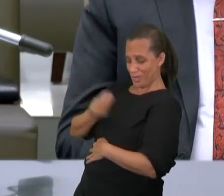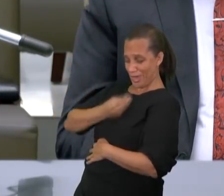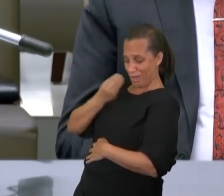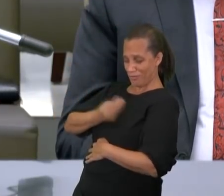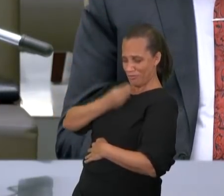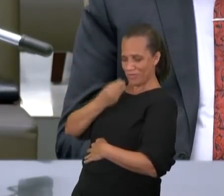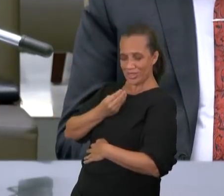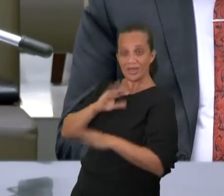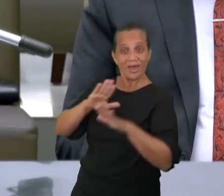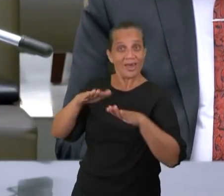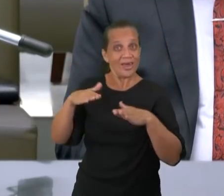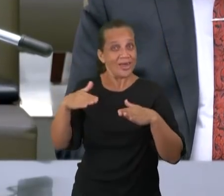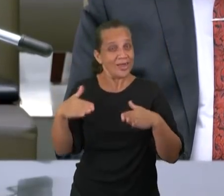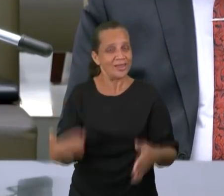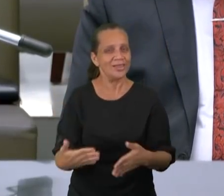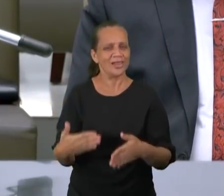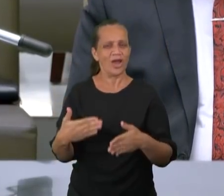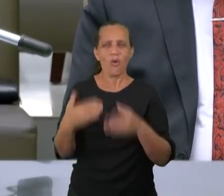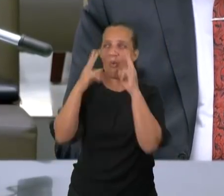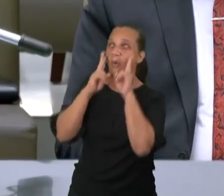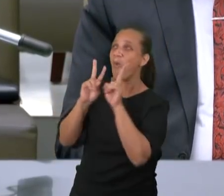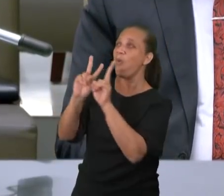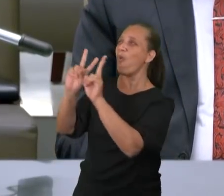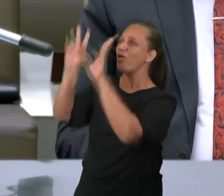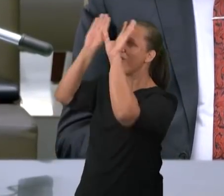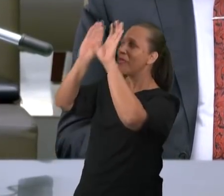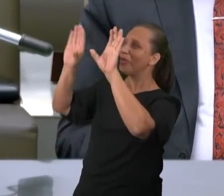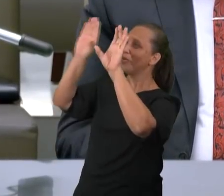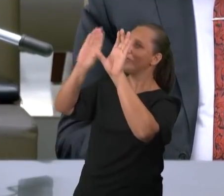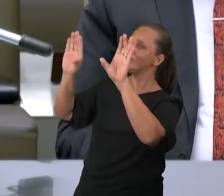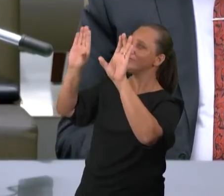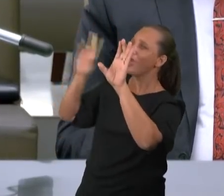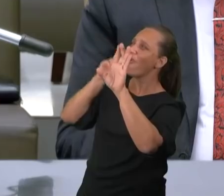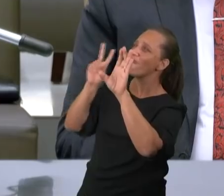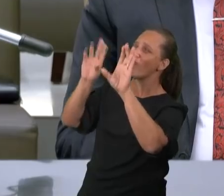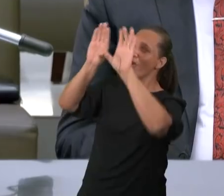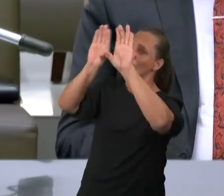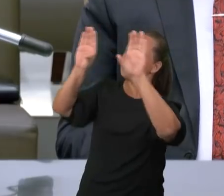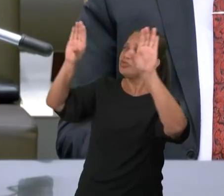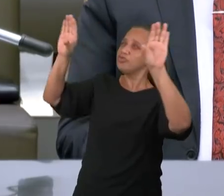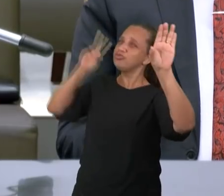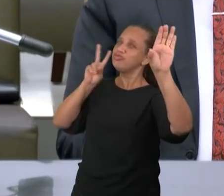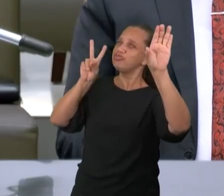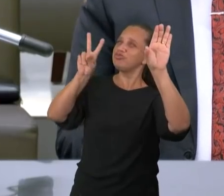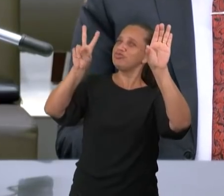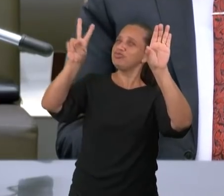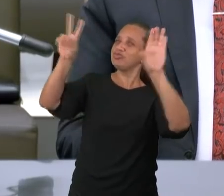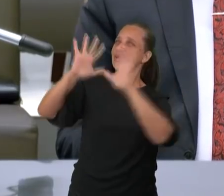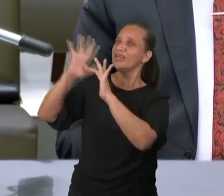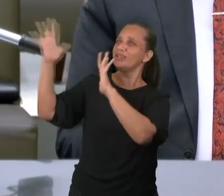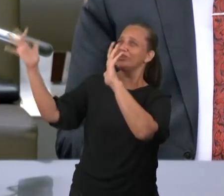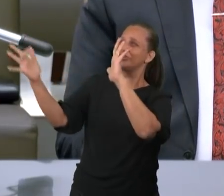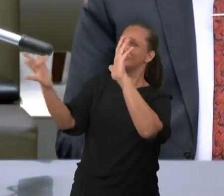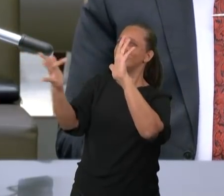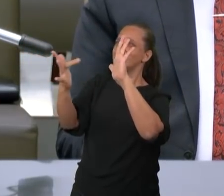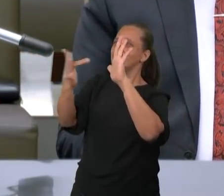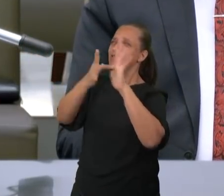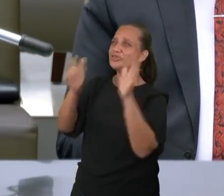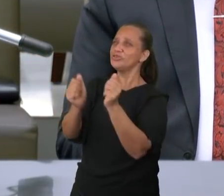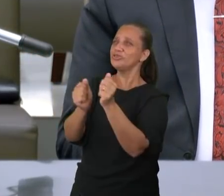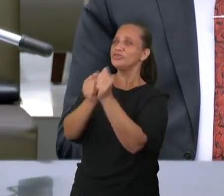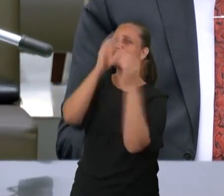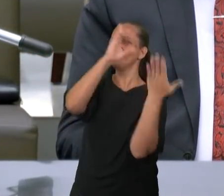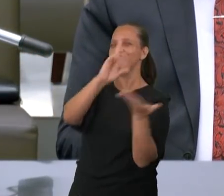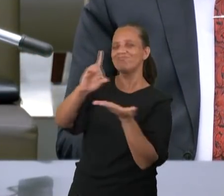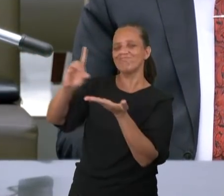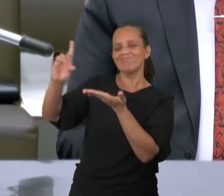apedrejado, mas de joelho, olhando para o céu e vendo o céu aberto. E Jesus à direita do